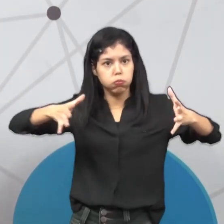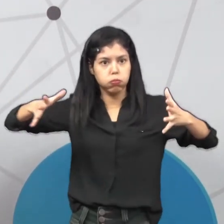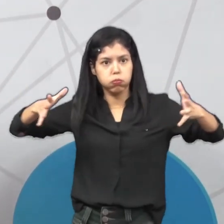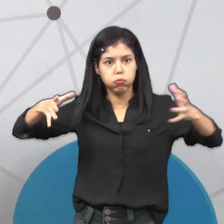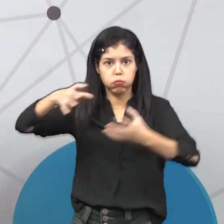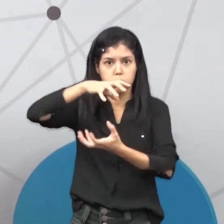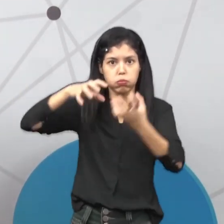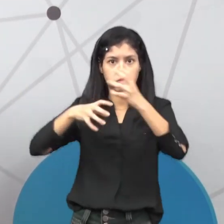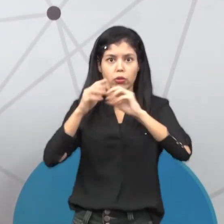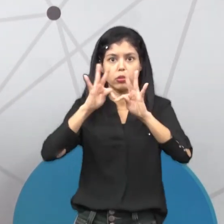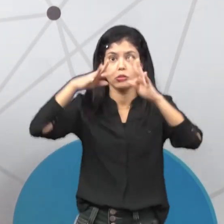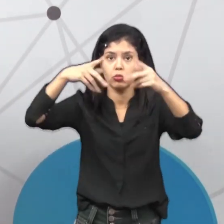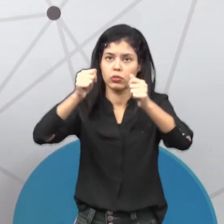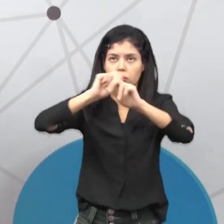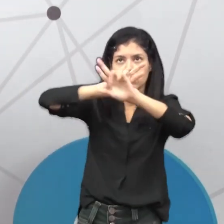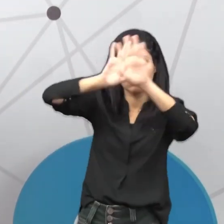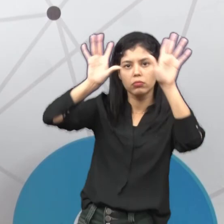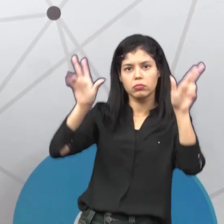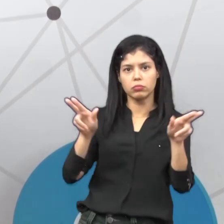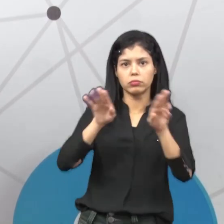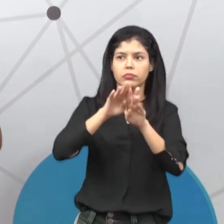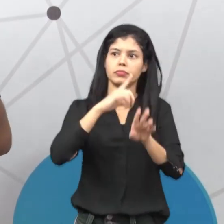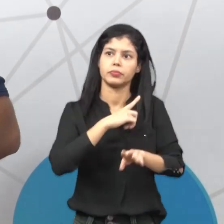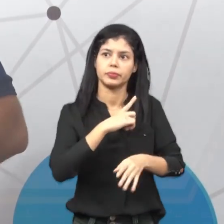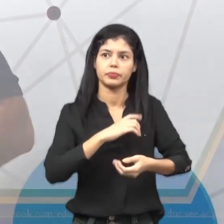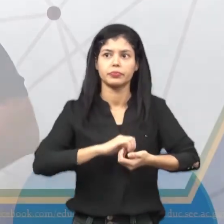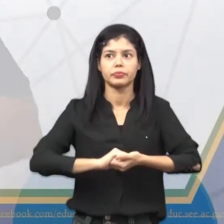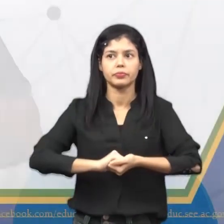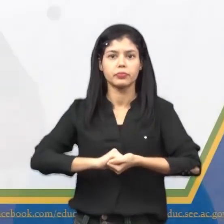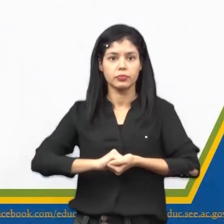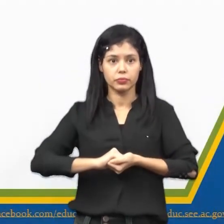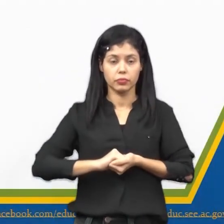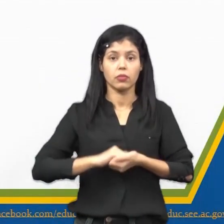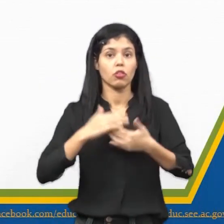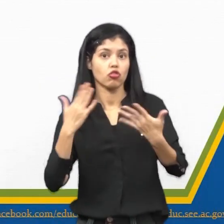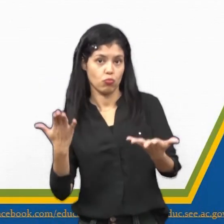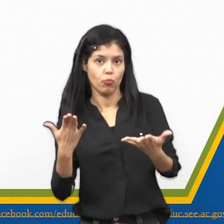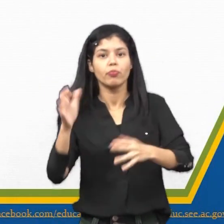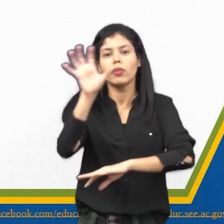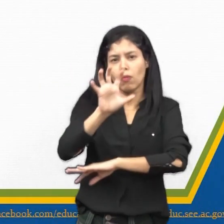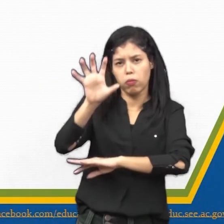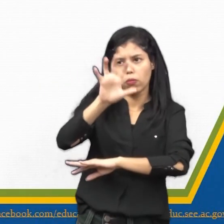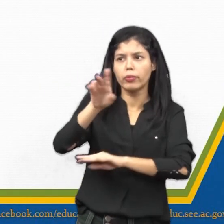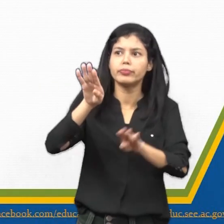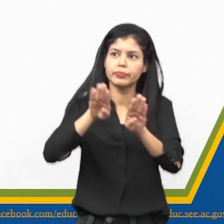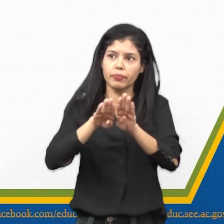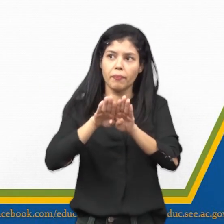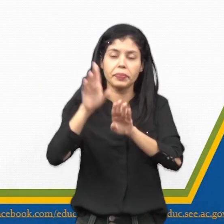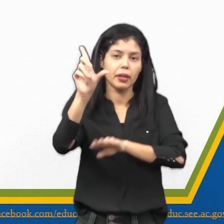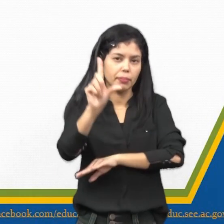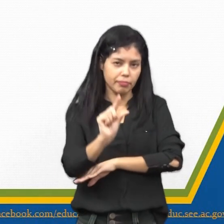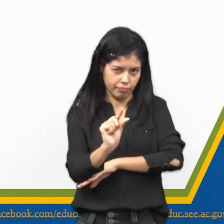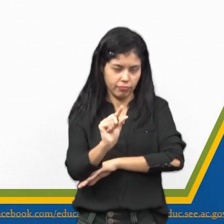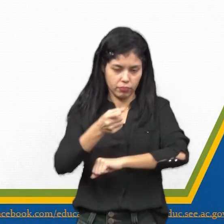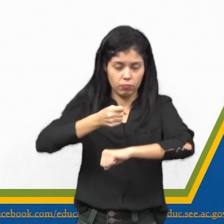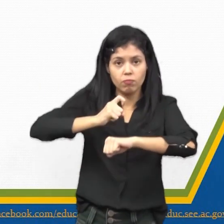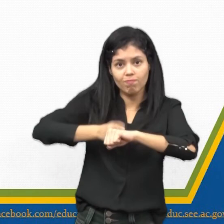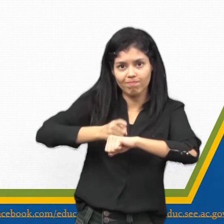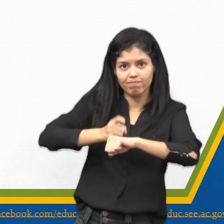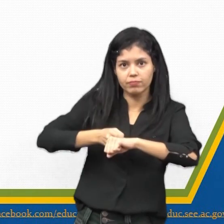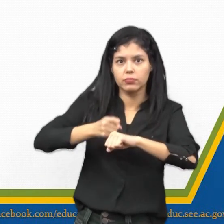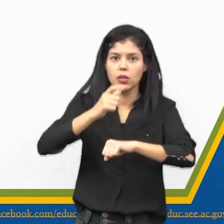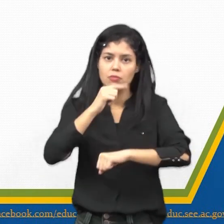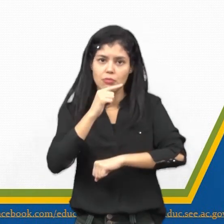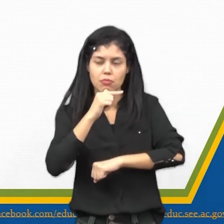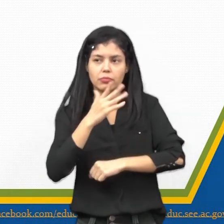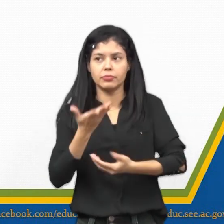aquele espaço, por todo aquele recipiente. Os gases, eles são menos densos do que os sólidos e os